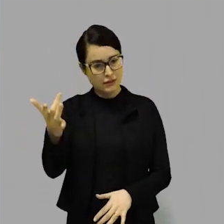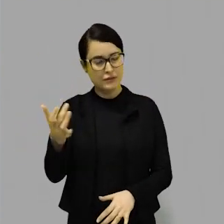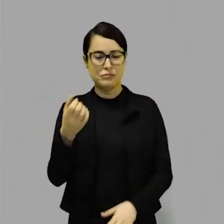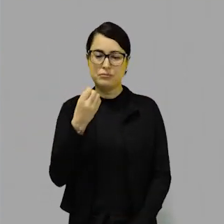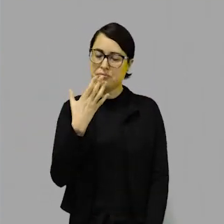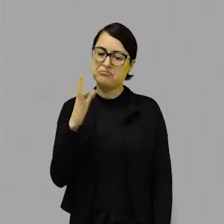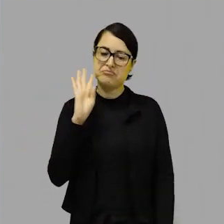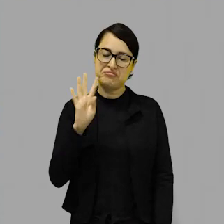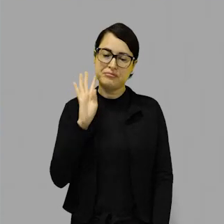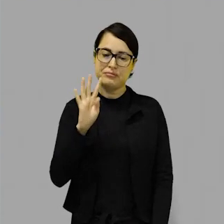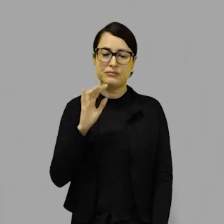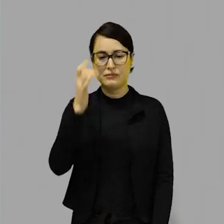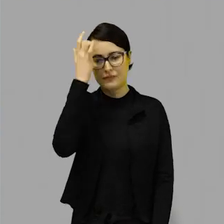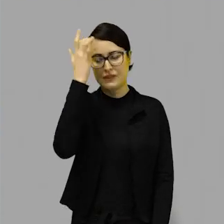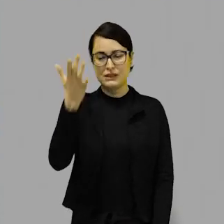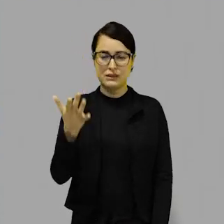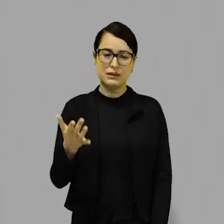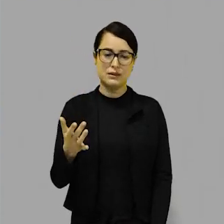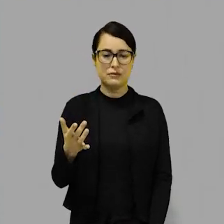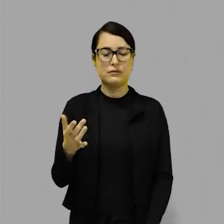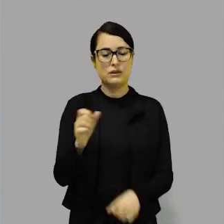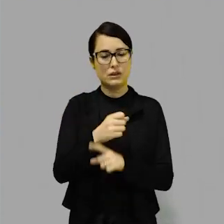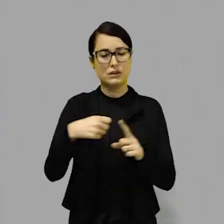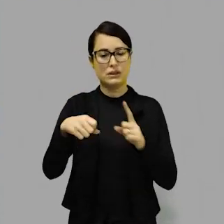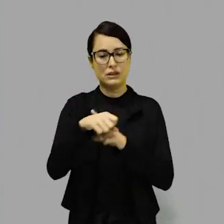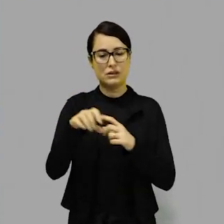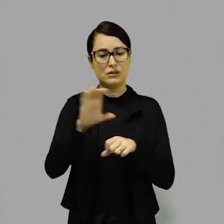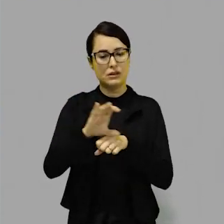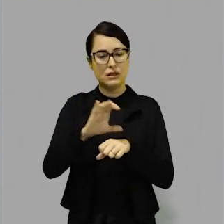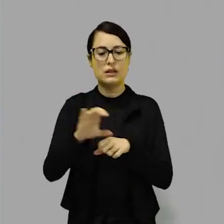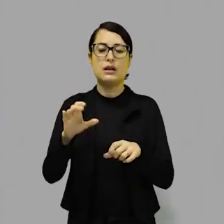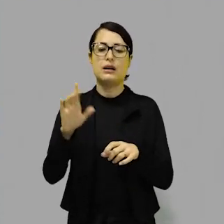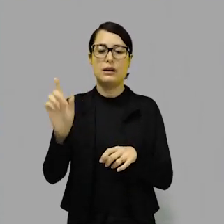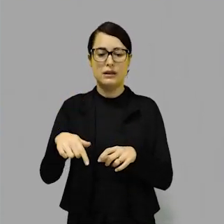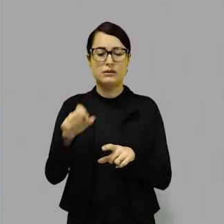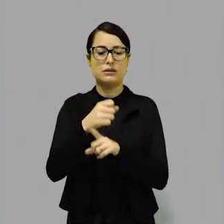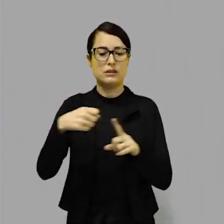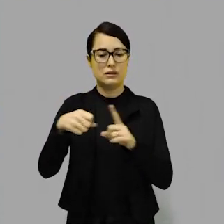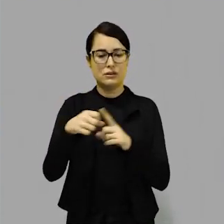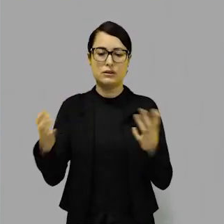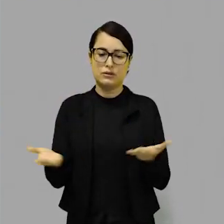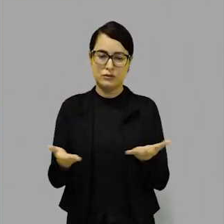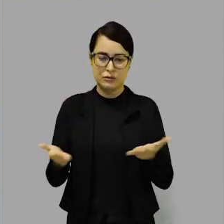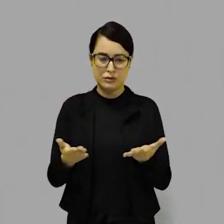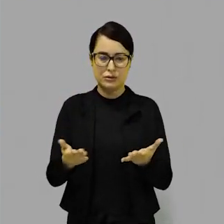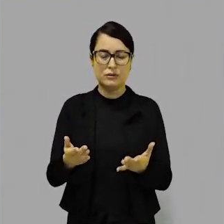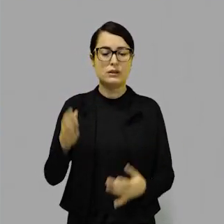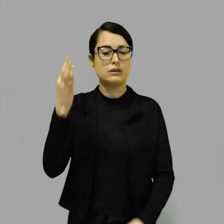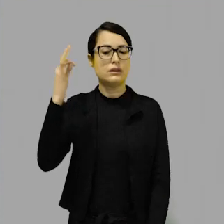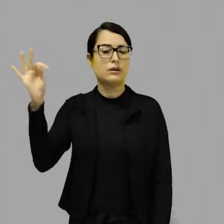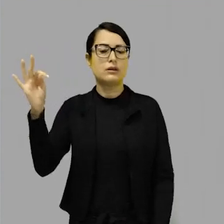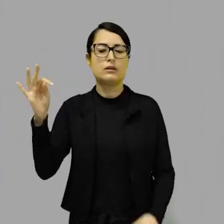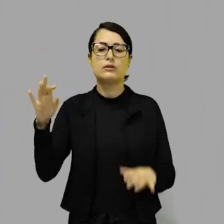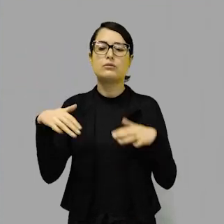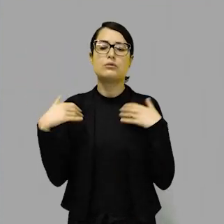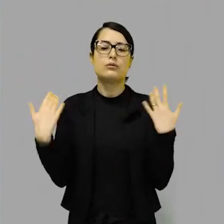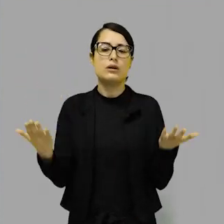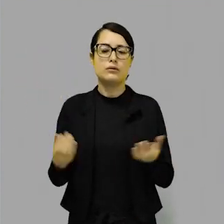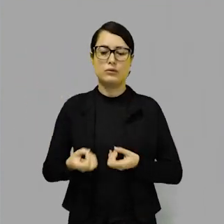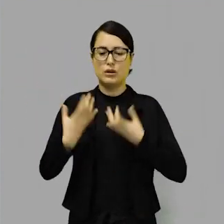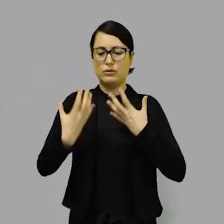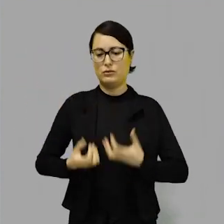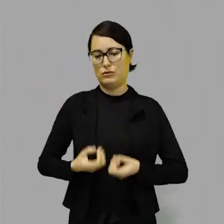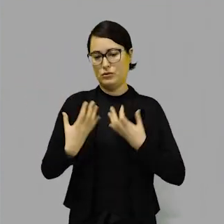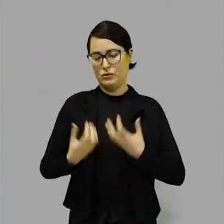né? Beleza, bem facinho. Sociologia contemporânea é a sociologia mais recente. E quem são os teóricos? Quem são os